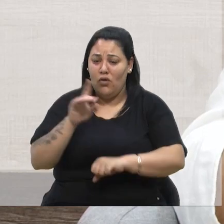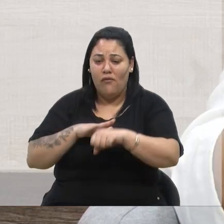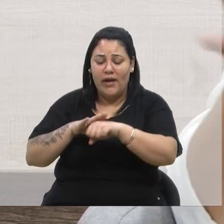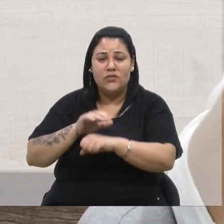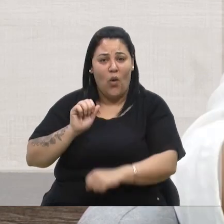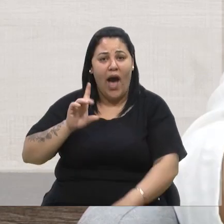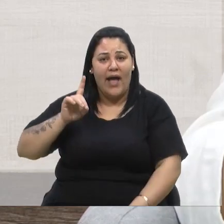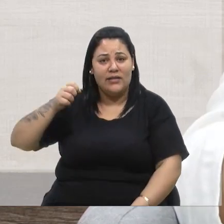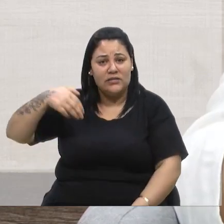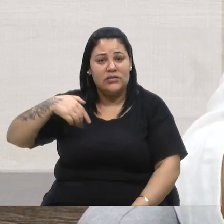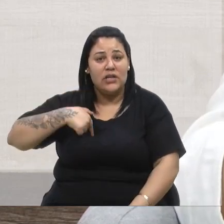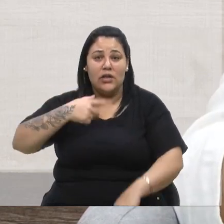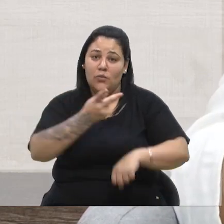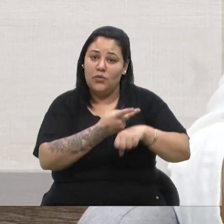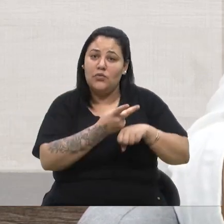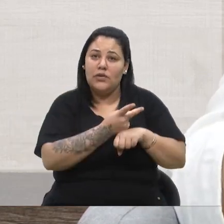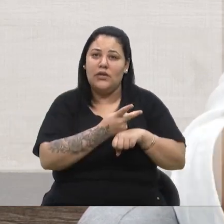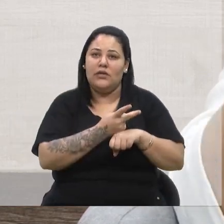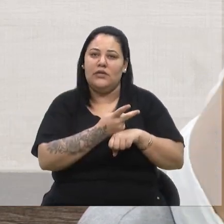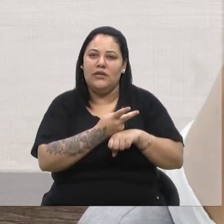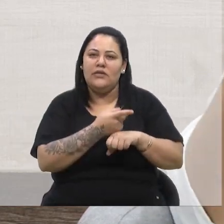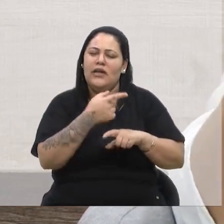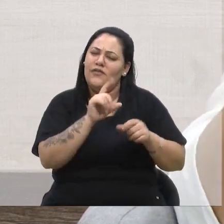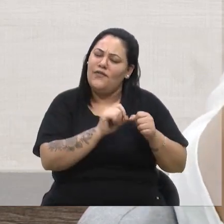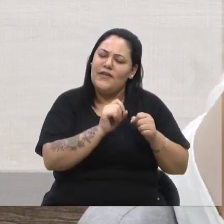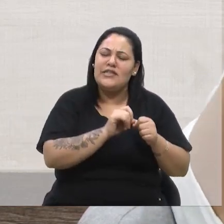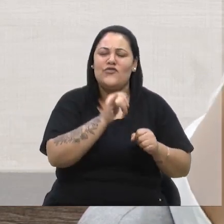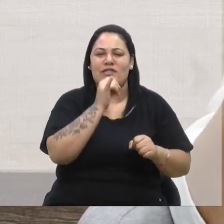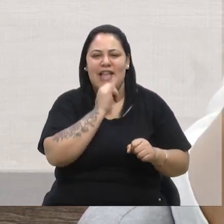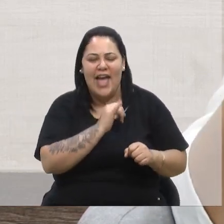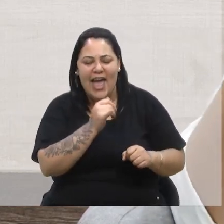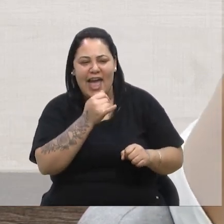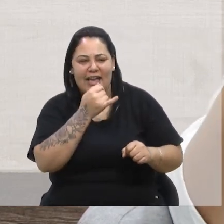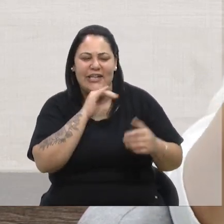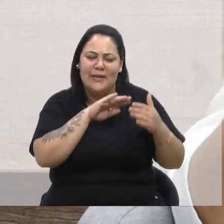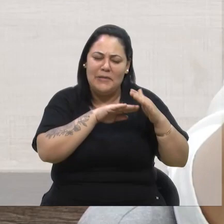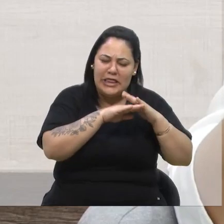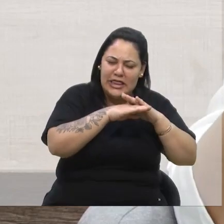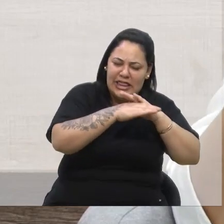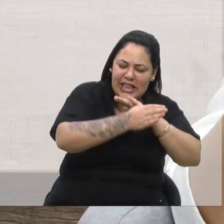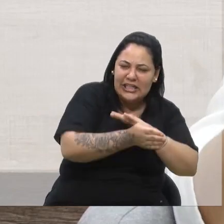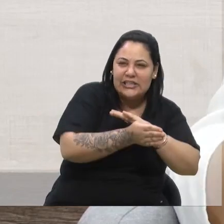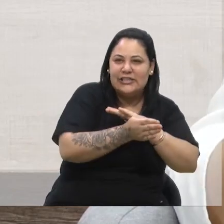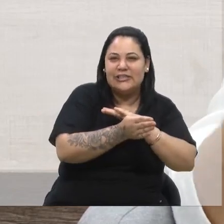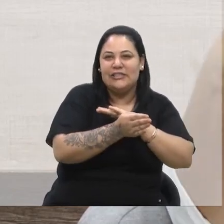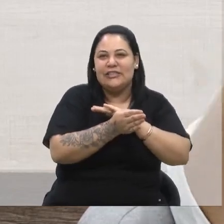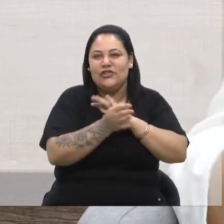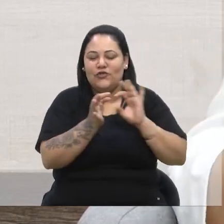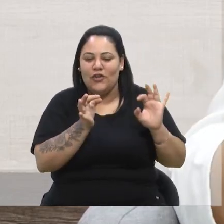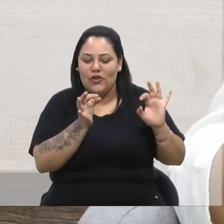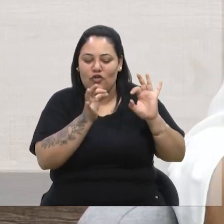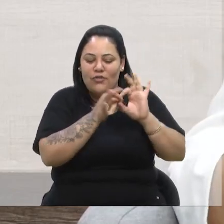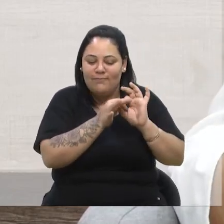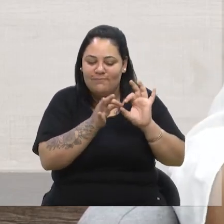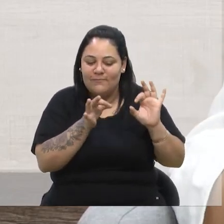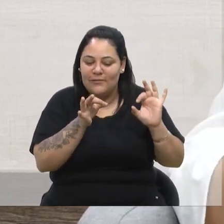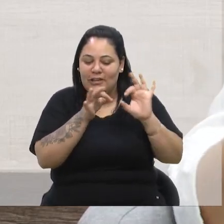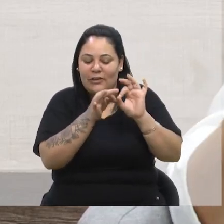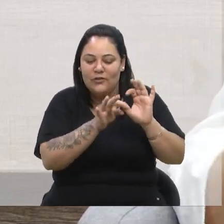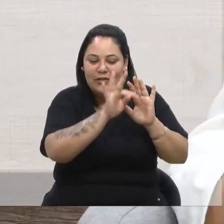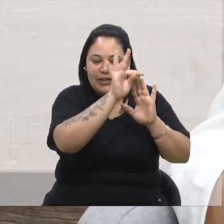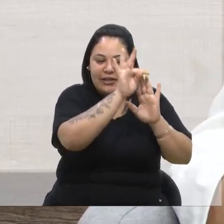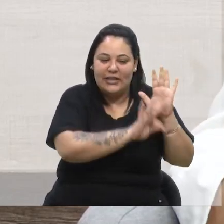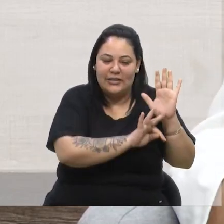disse, vai conversar com ele. E aí eu fui, e aí sim, ele foi fazendo uns testes e a gente foi literalmente casando